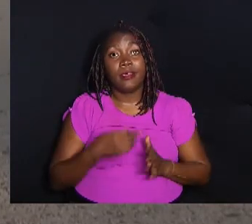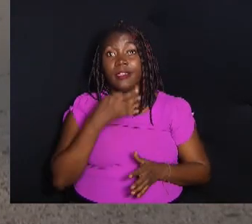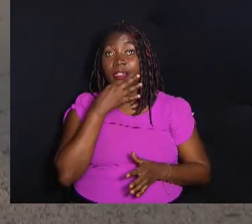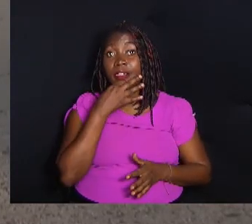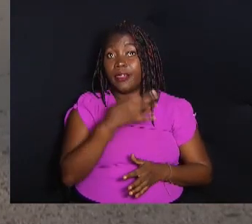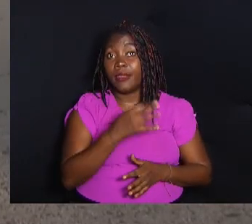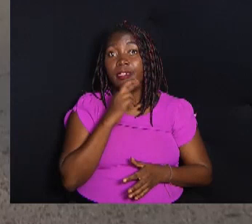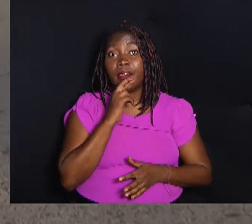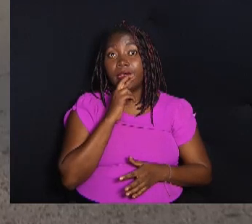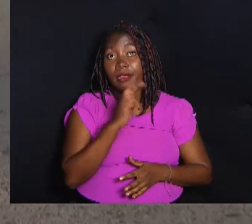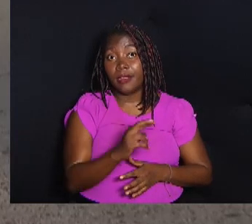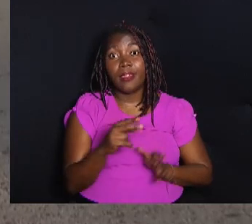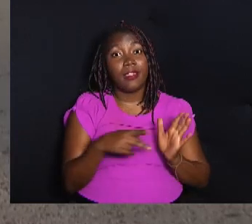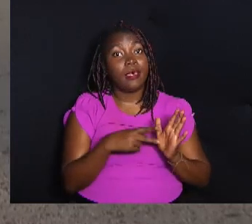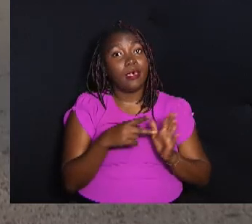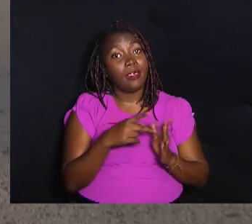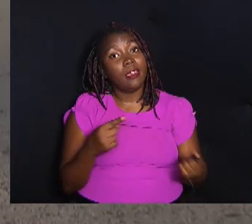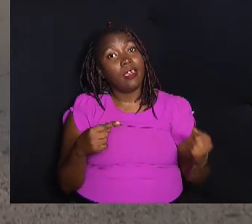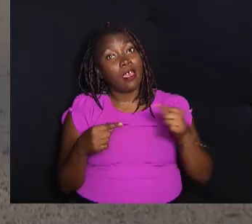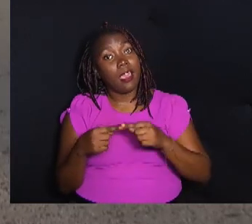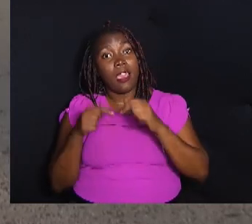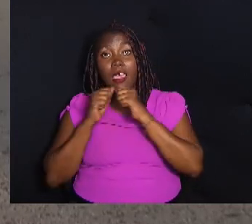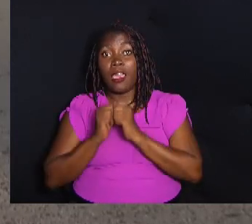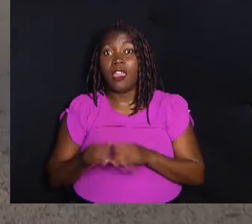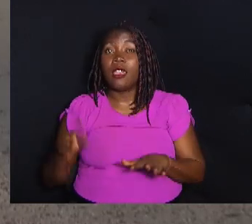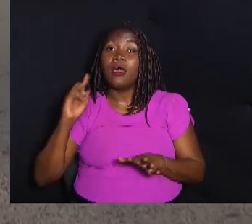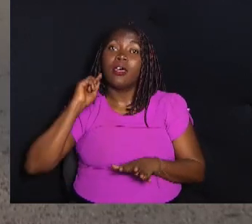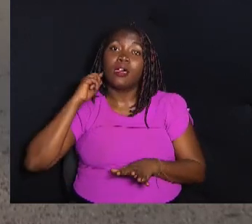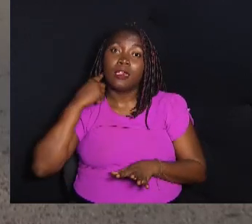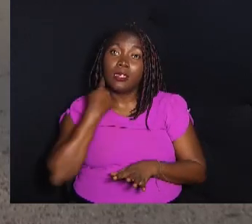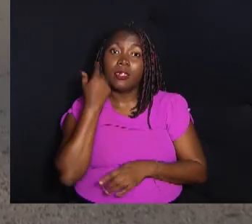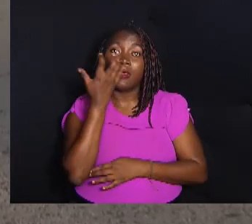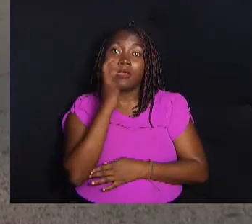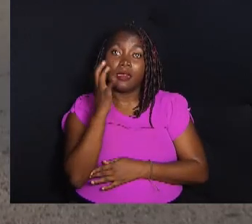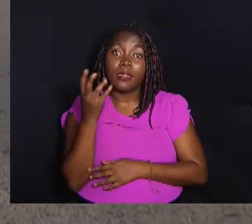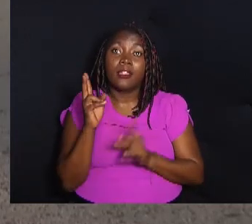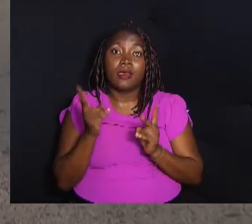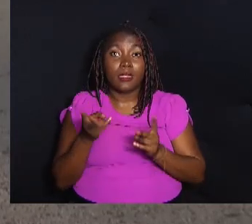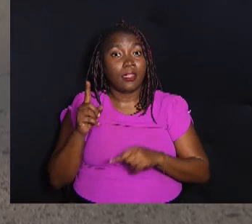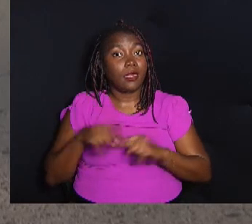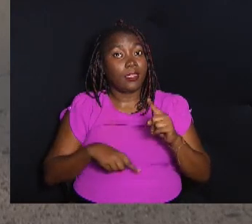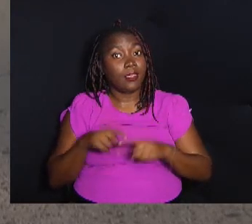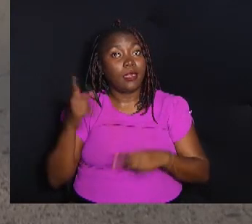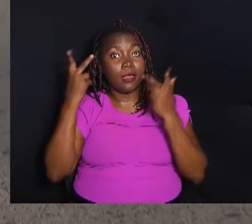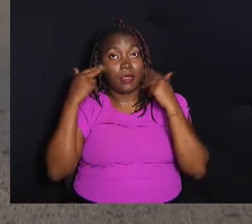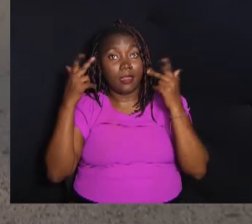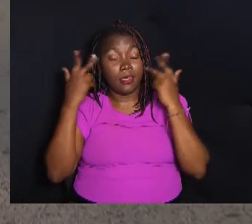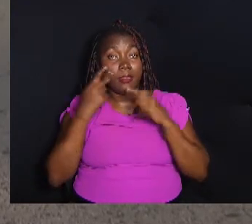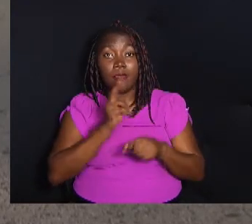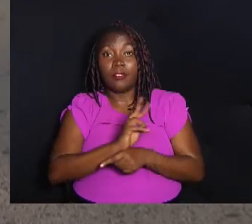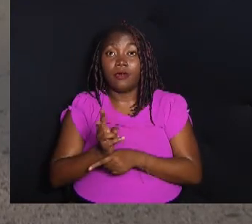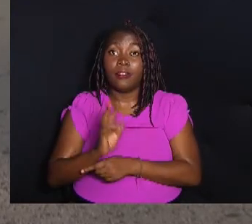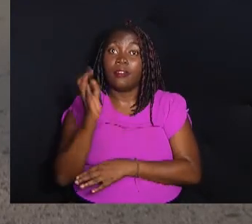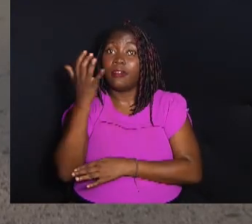aos projetos relativos à poluição ambiental a preservação de recursos naturais a fiscalização ambiental e a inovação